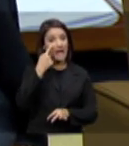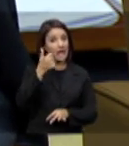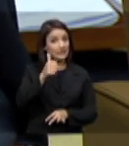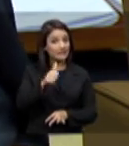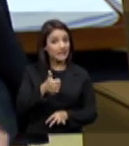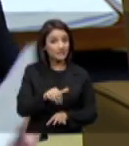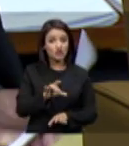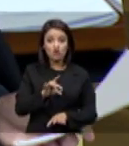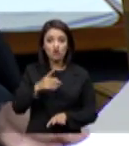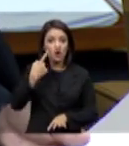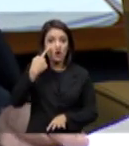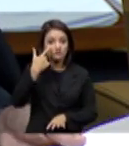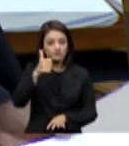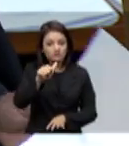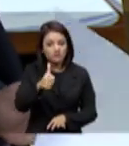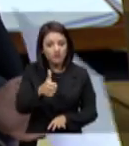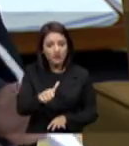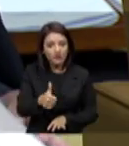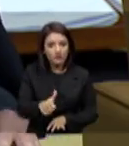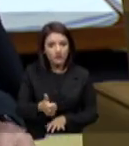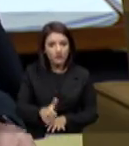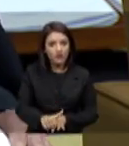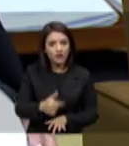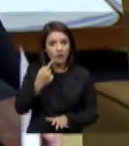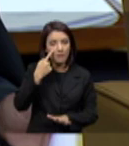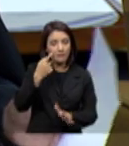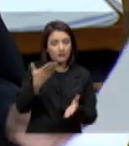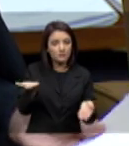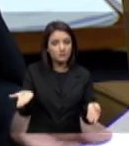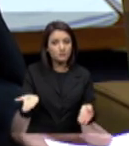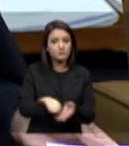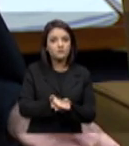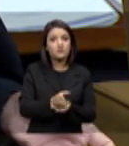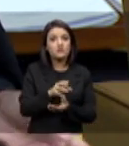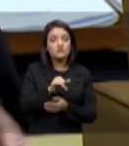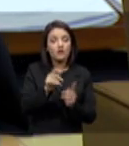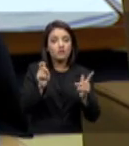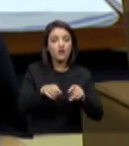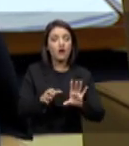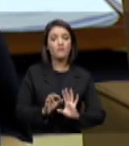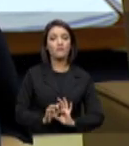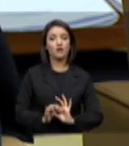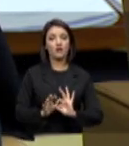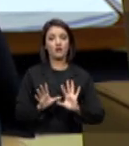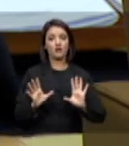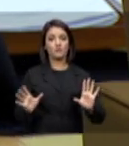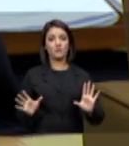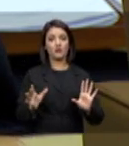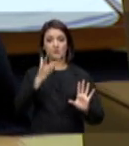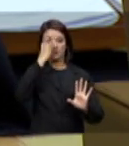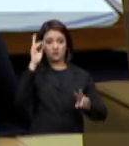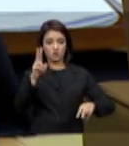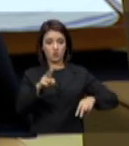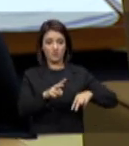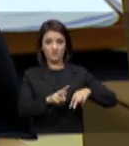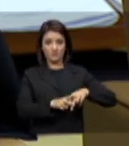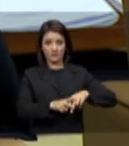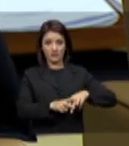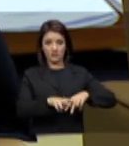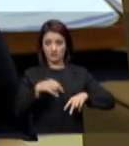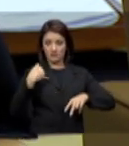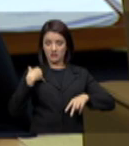simples exame presidente possibilidade de liberdade condicional a encarcerados com